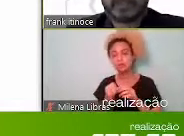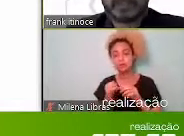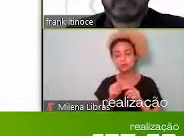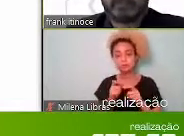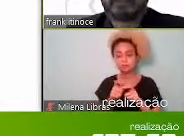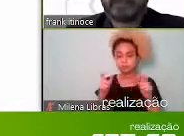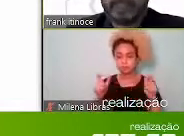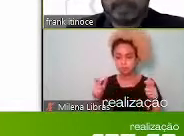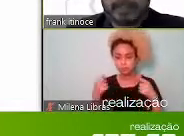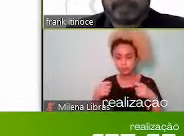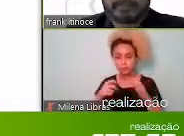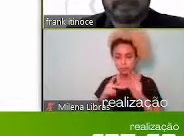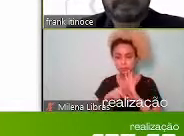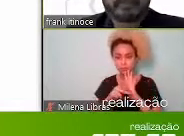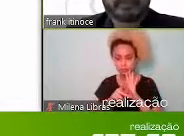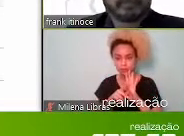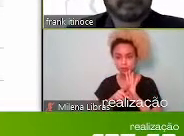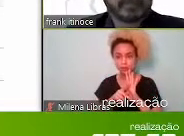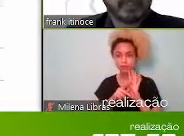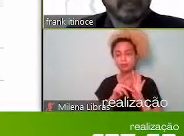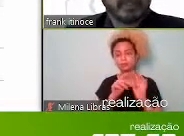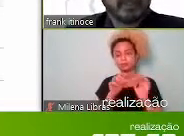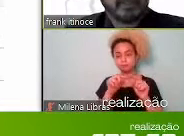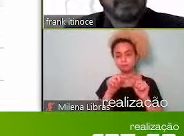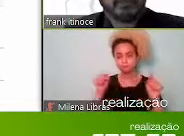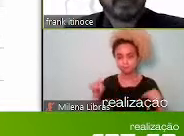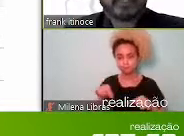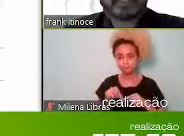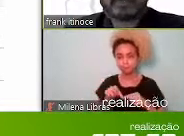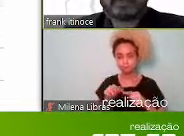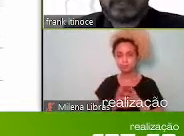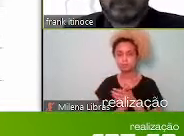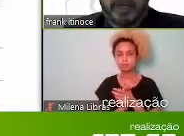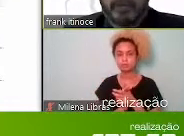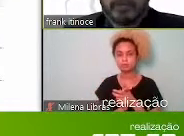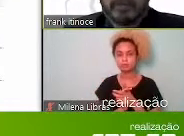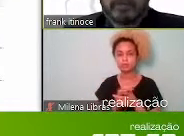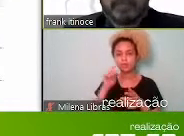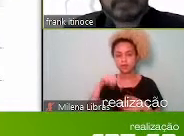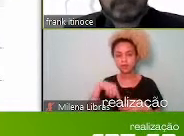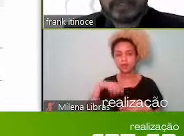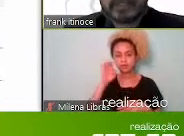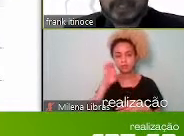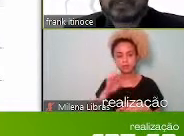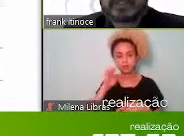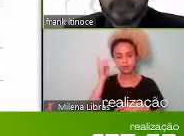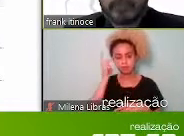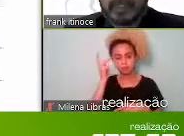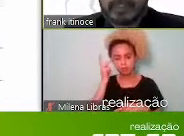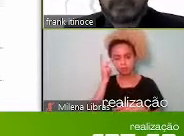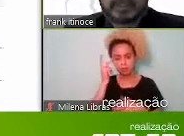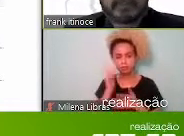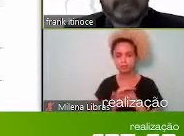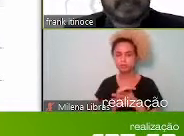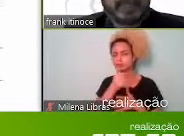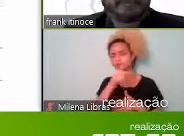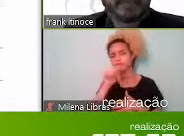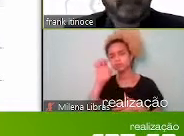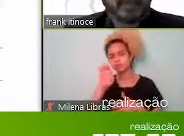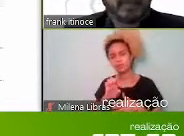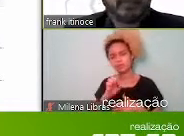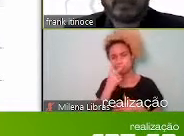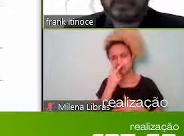tenho que fazer com plantas. No estado de São Paulo, mas nos outros estados é muito parecido também,